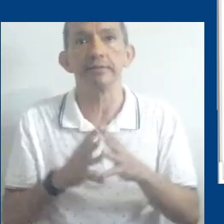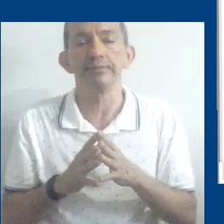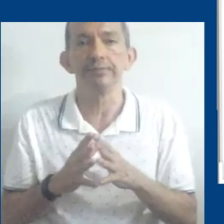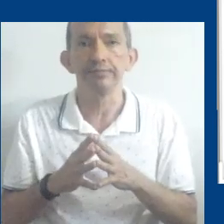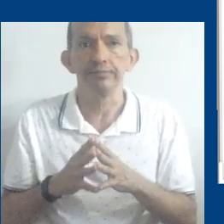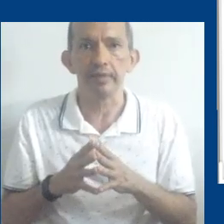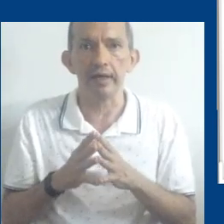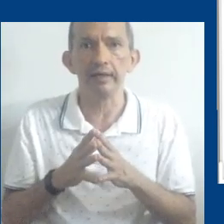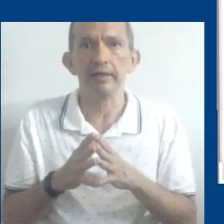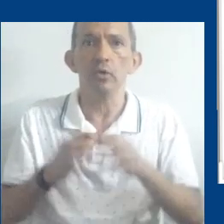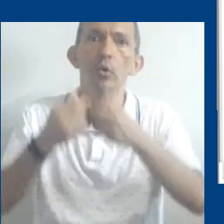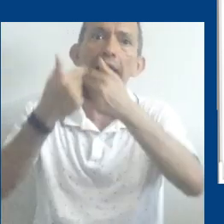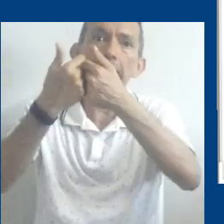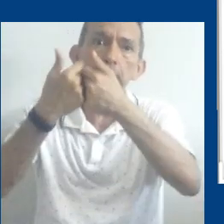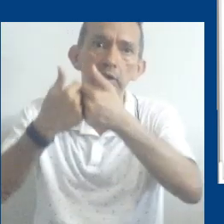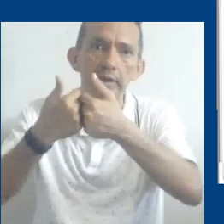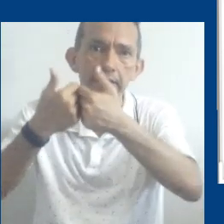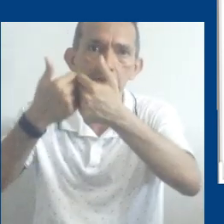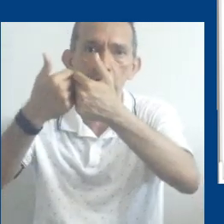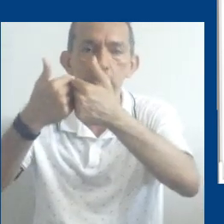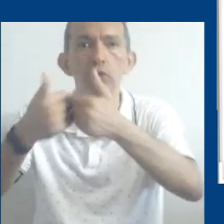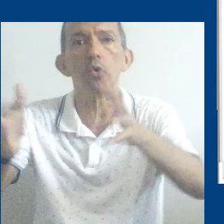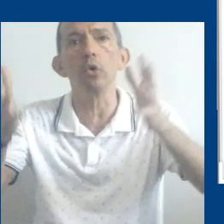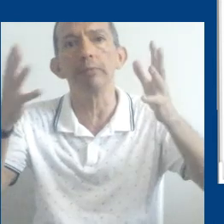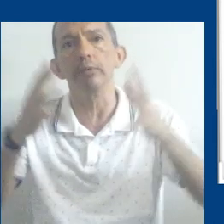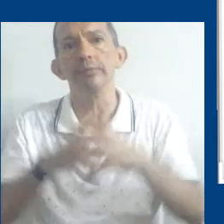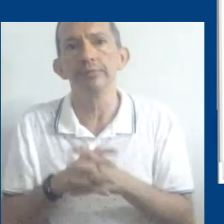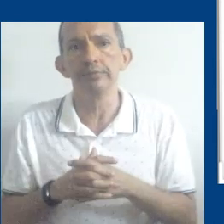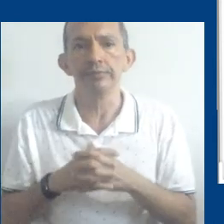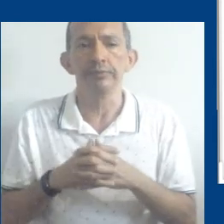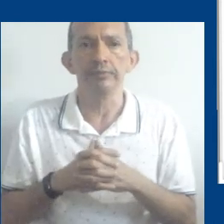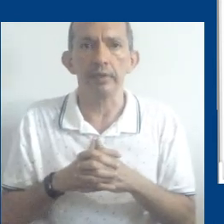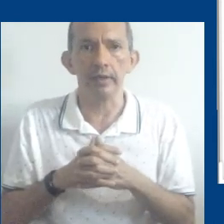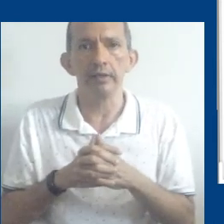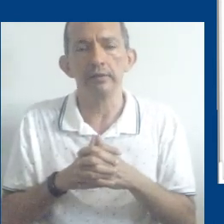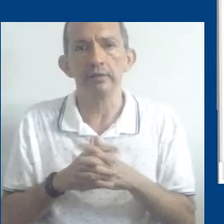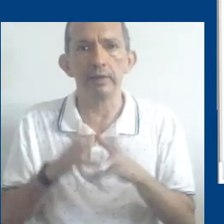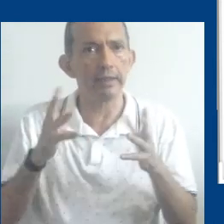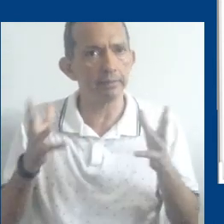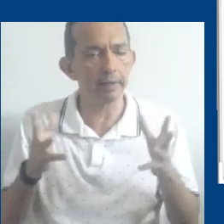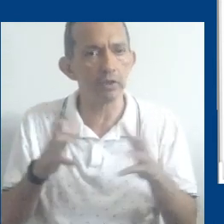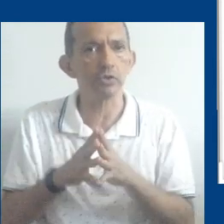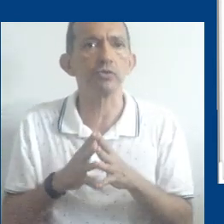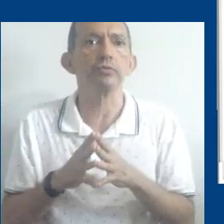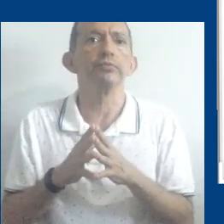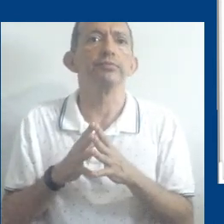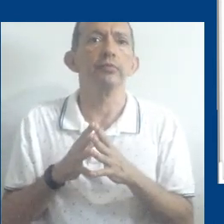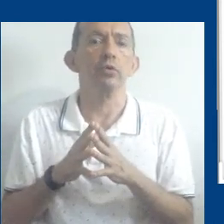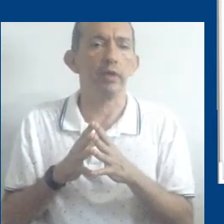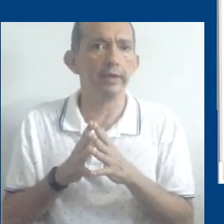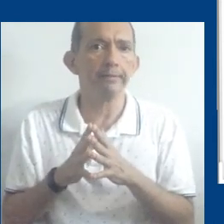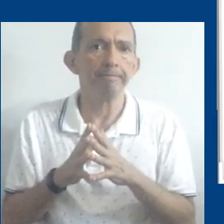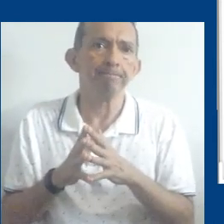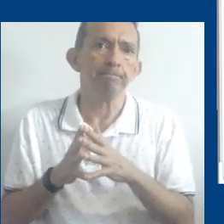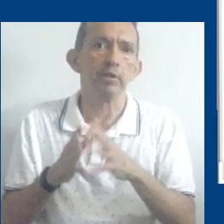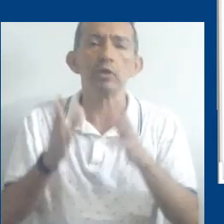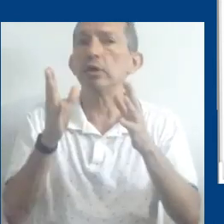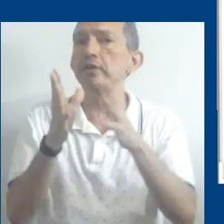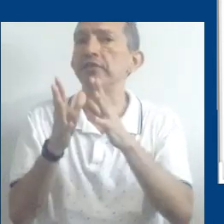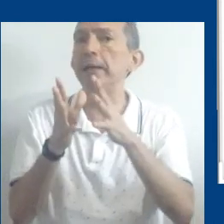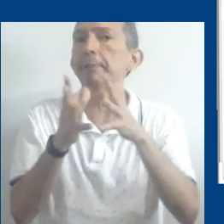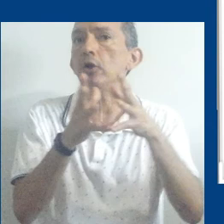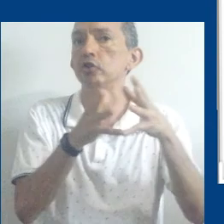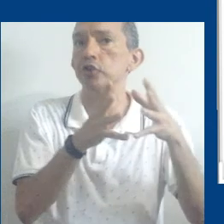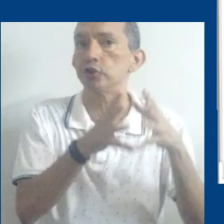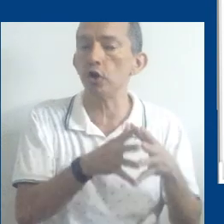drogas, tá? Ou elimina essas drogas do corpo, tá? Então atento para isso, ok? Então